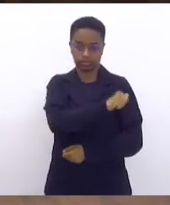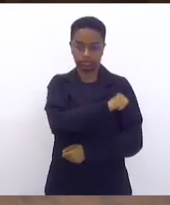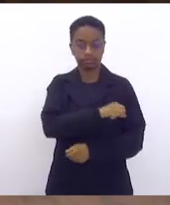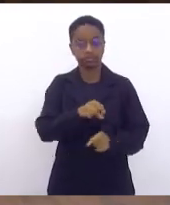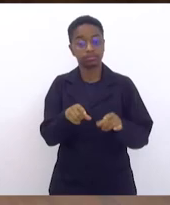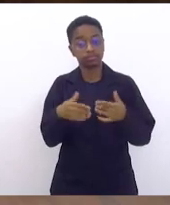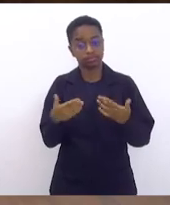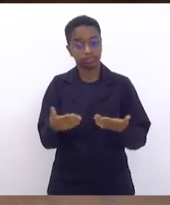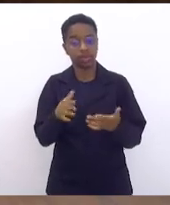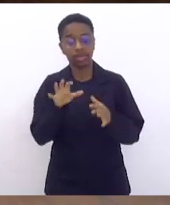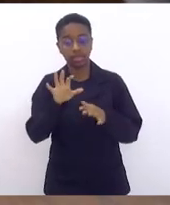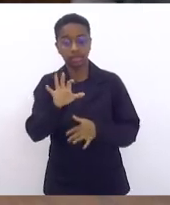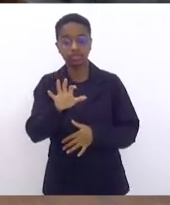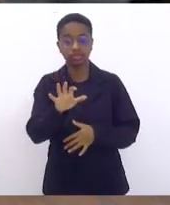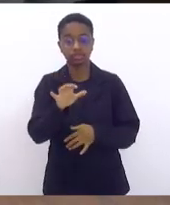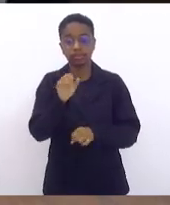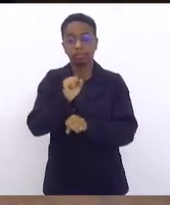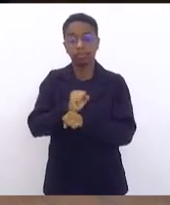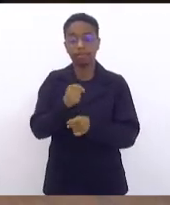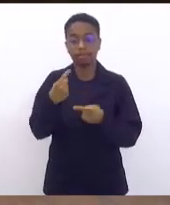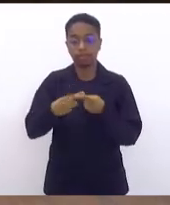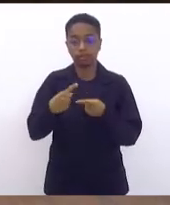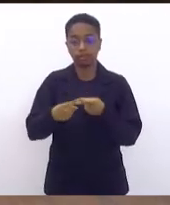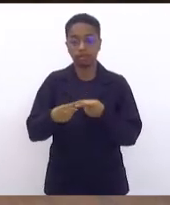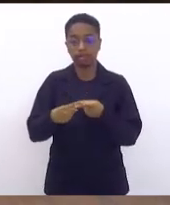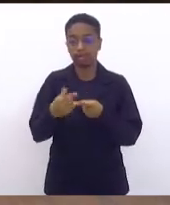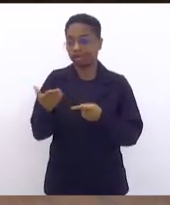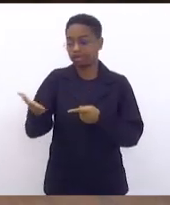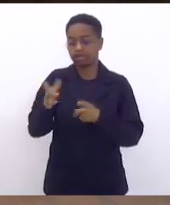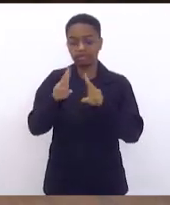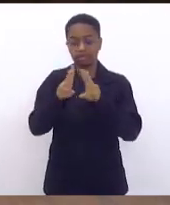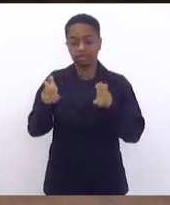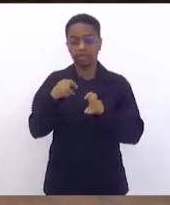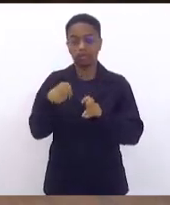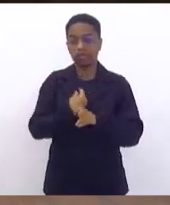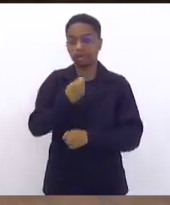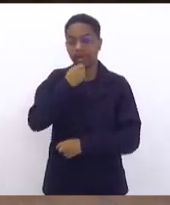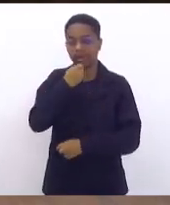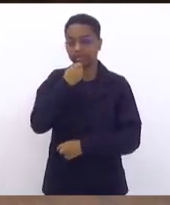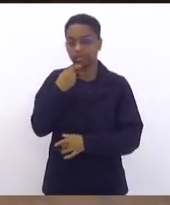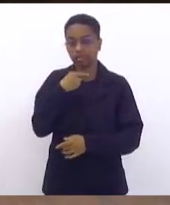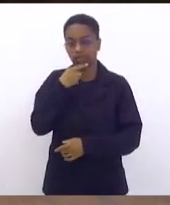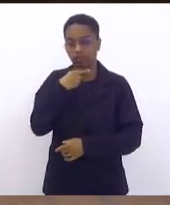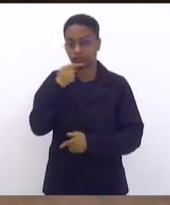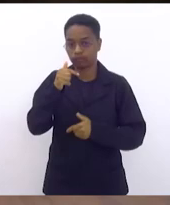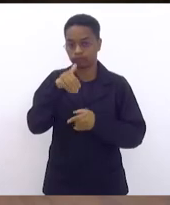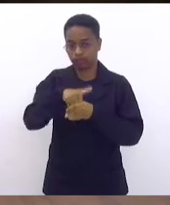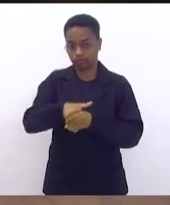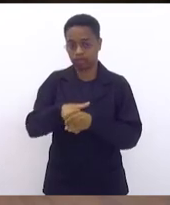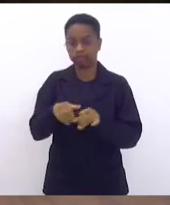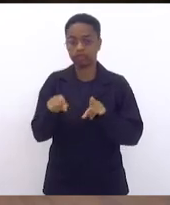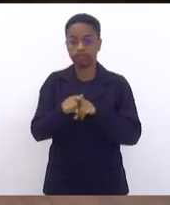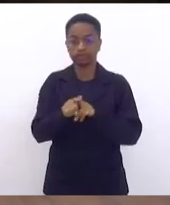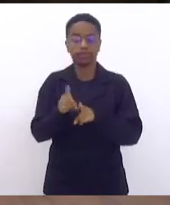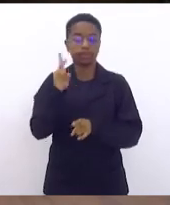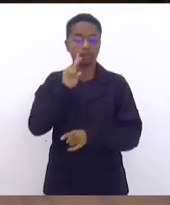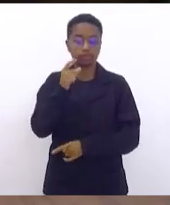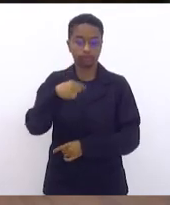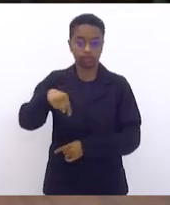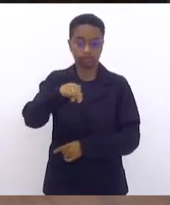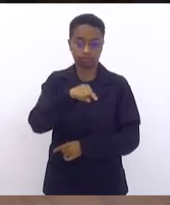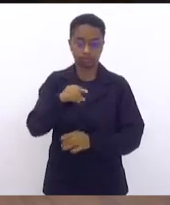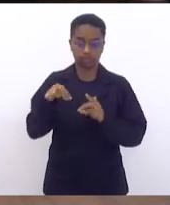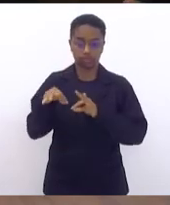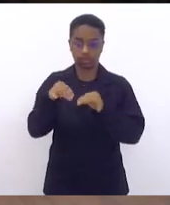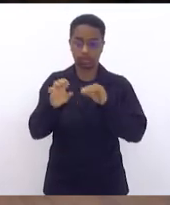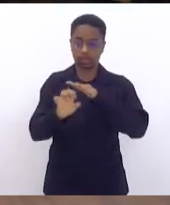isso tudo está parado por conta dessa matéria que nós ainda não votamos. Lembrando também que as empresas que